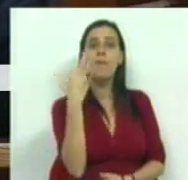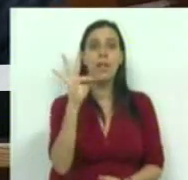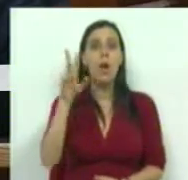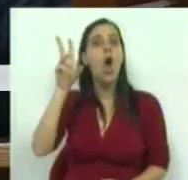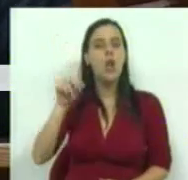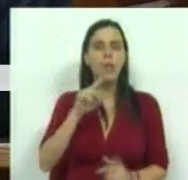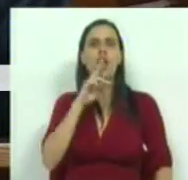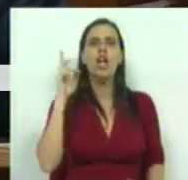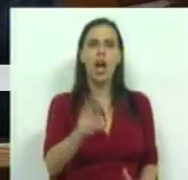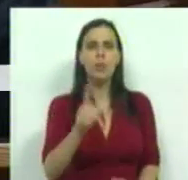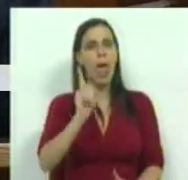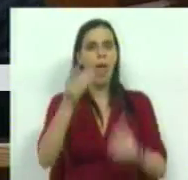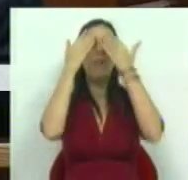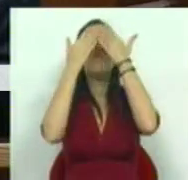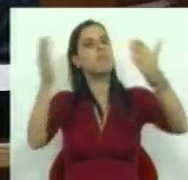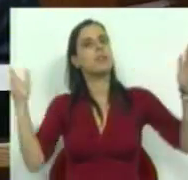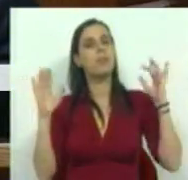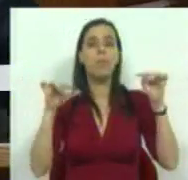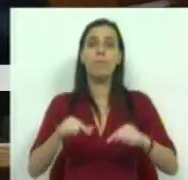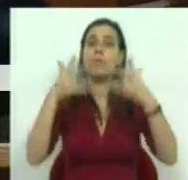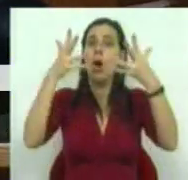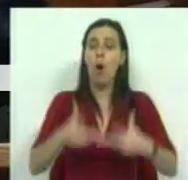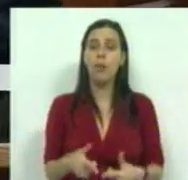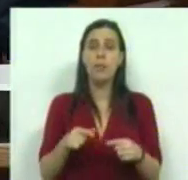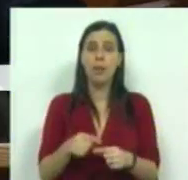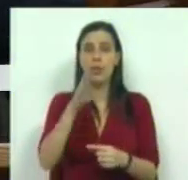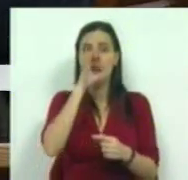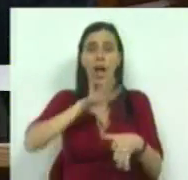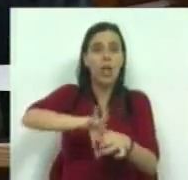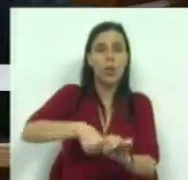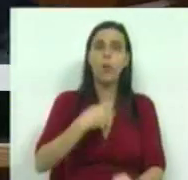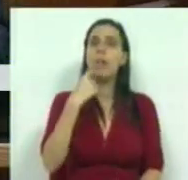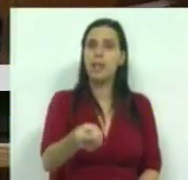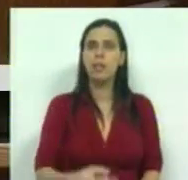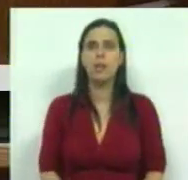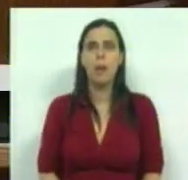novembro é uma resposta da democracia a este Orçamento de Estado da ruína. Disse.